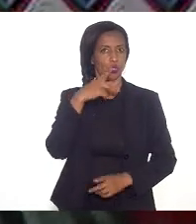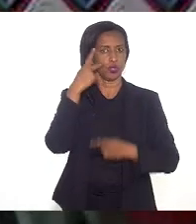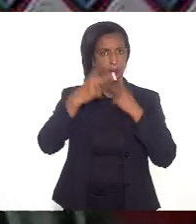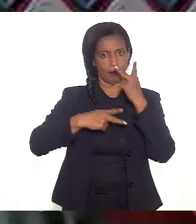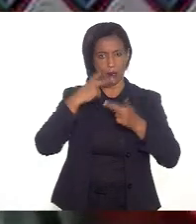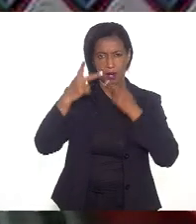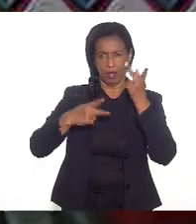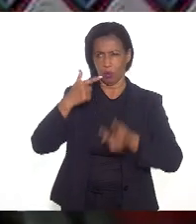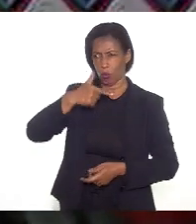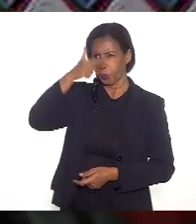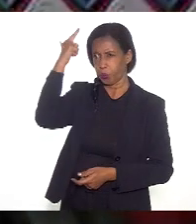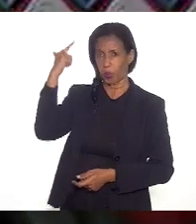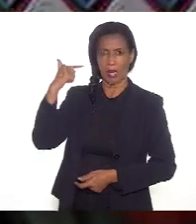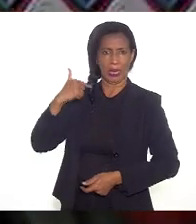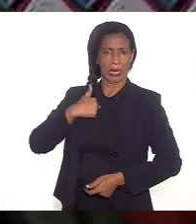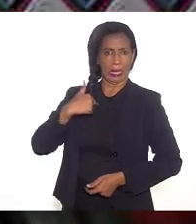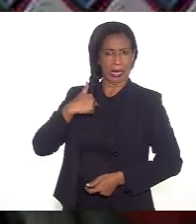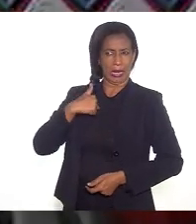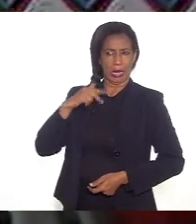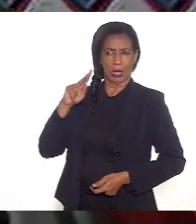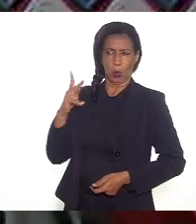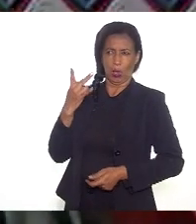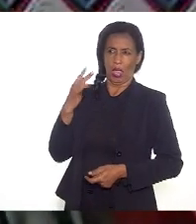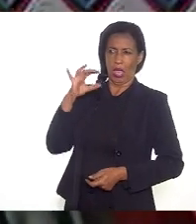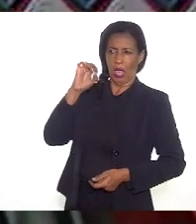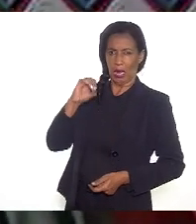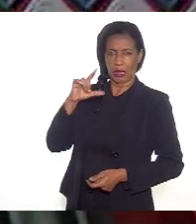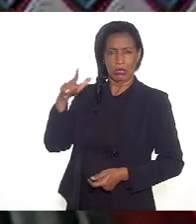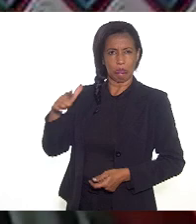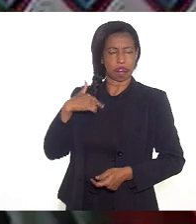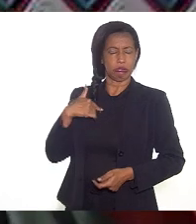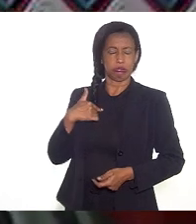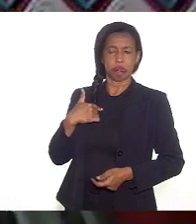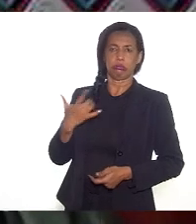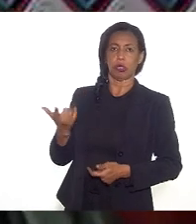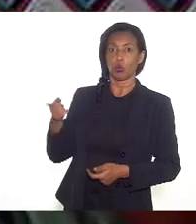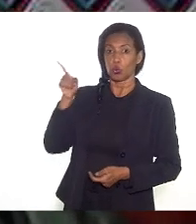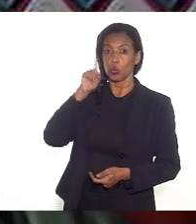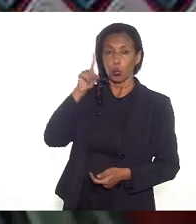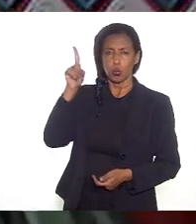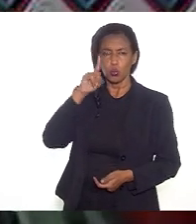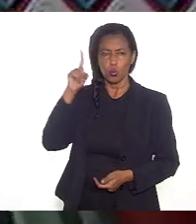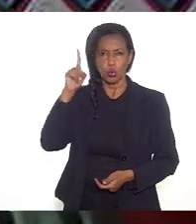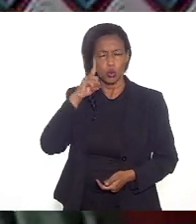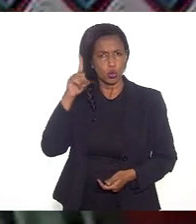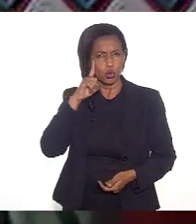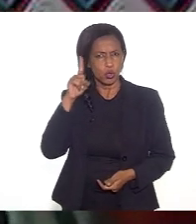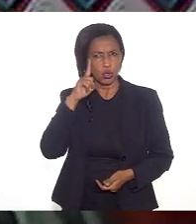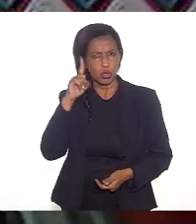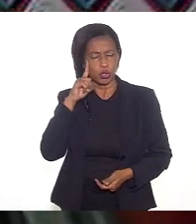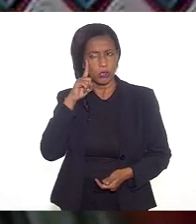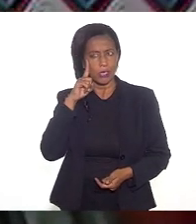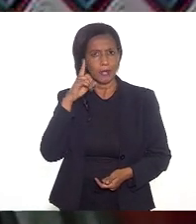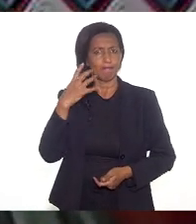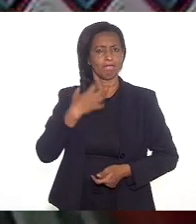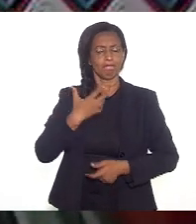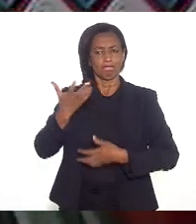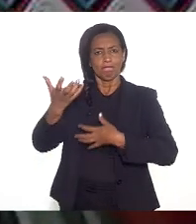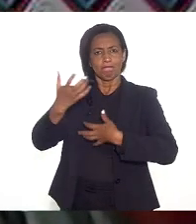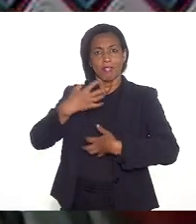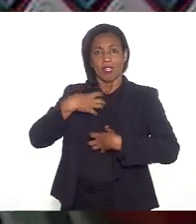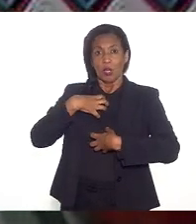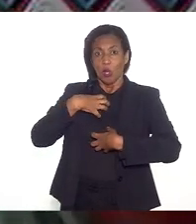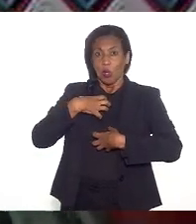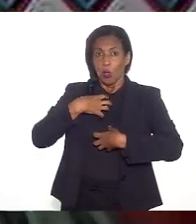Luiz Paulo. Eu que sou heteroafetiva, mas procuro todos os dias usar da empatia e